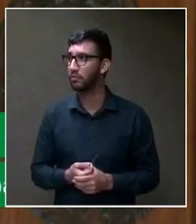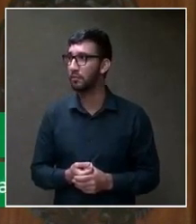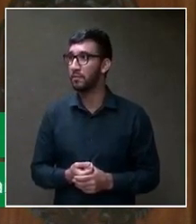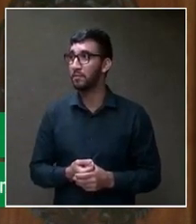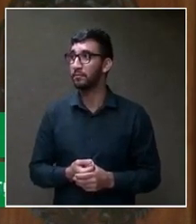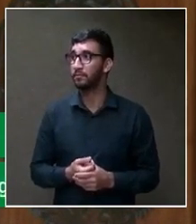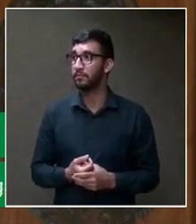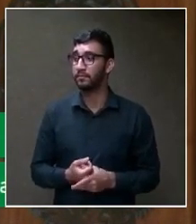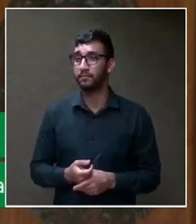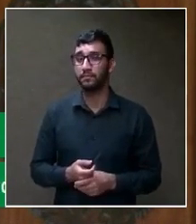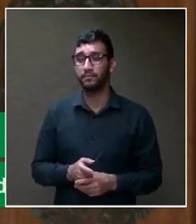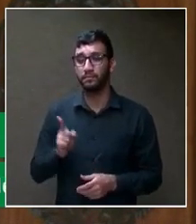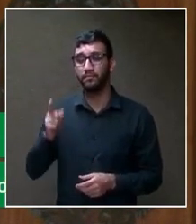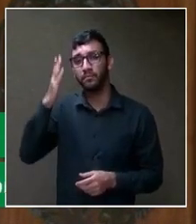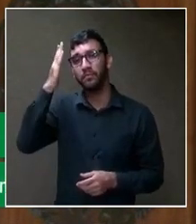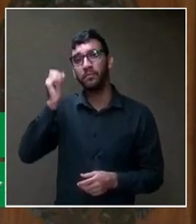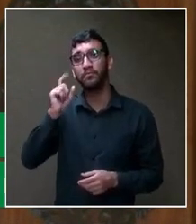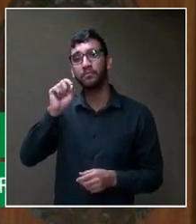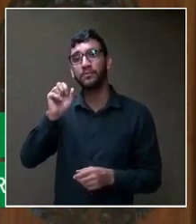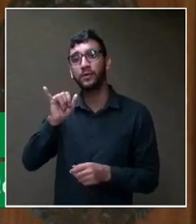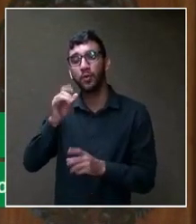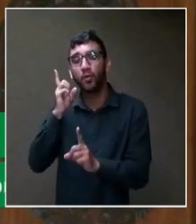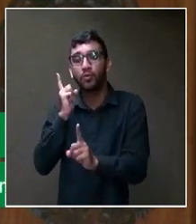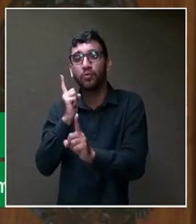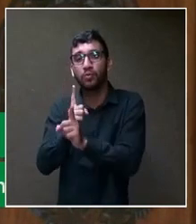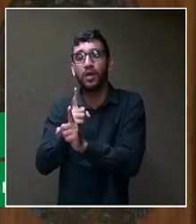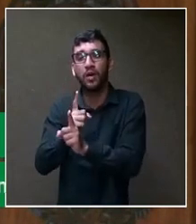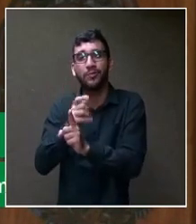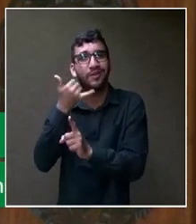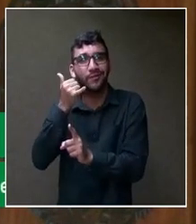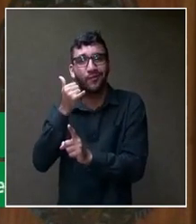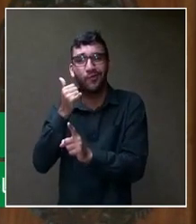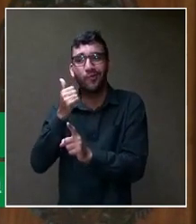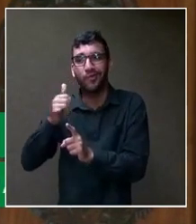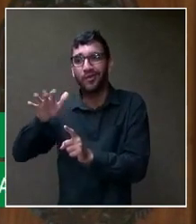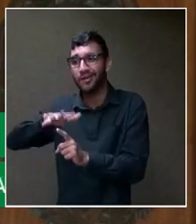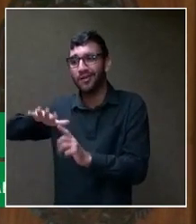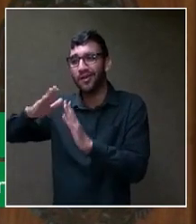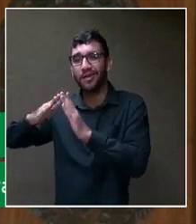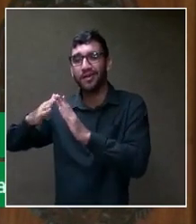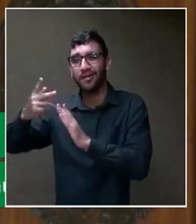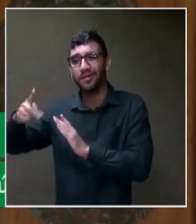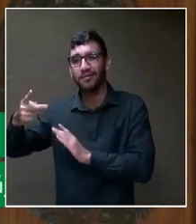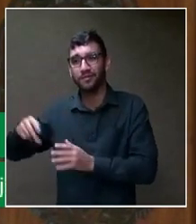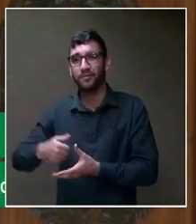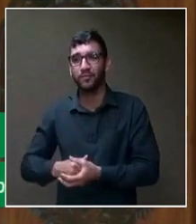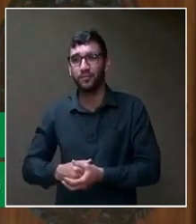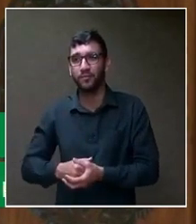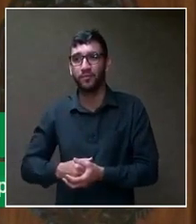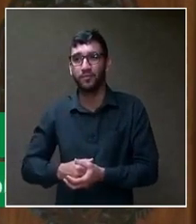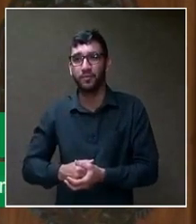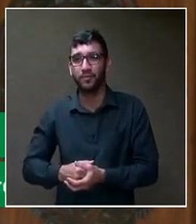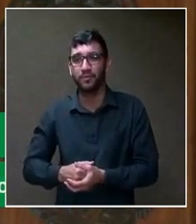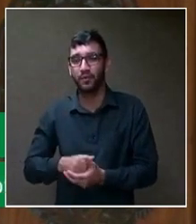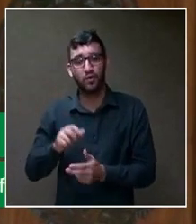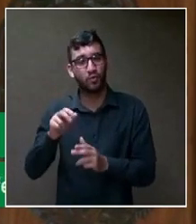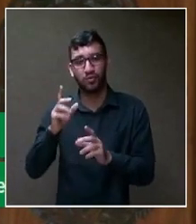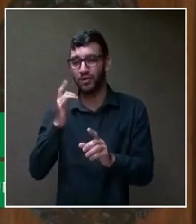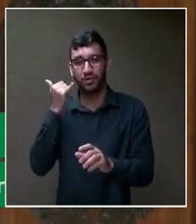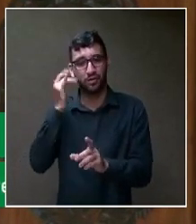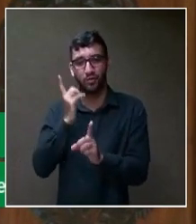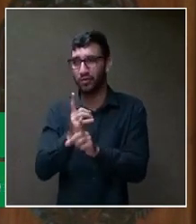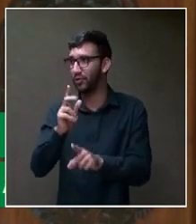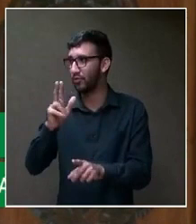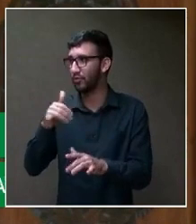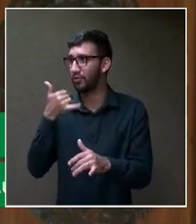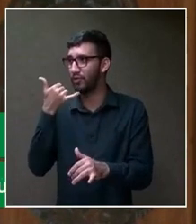A senhora sabe se esse telefone foi encontrado pela polícia lá na kitnet, no quarto dela? Nunca foi achado. Nunca foi